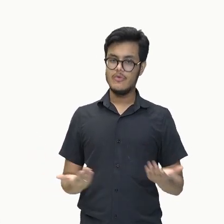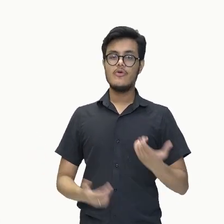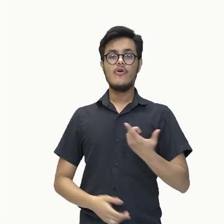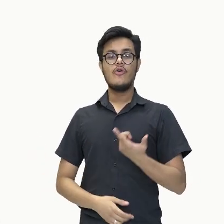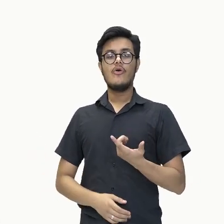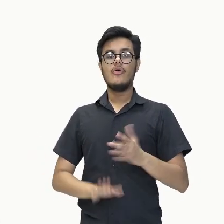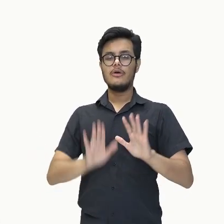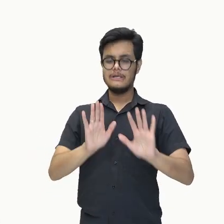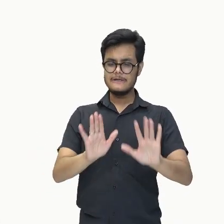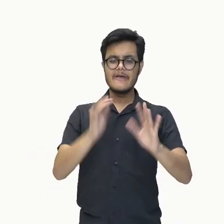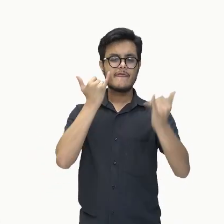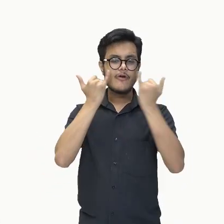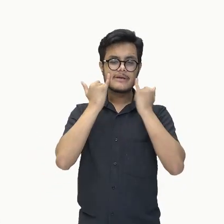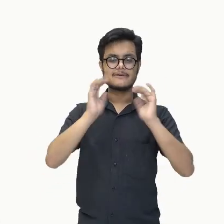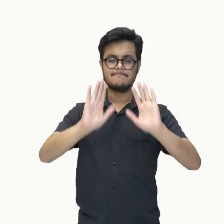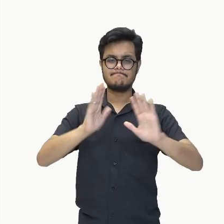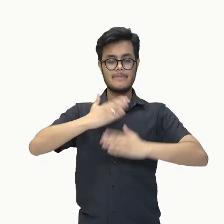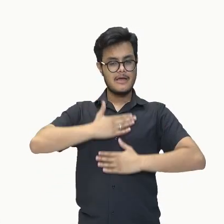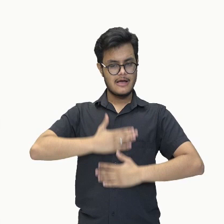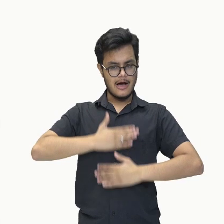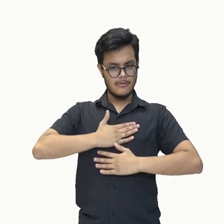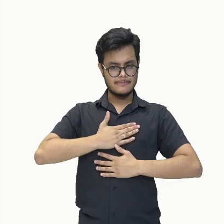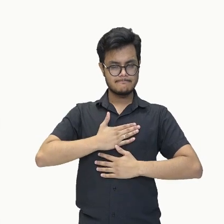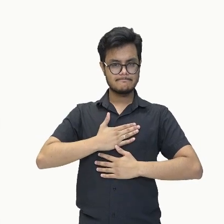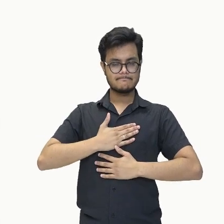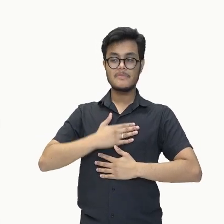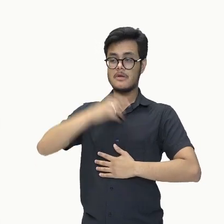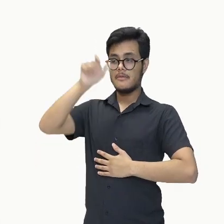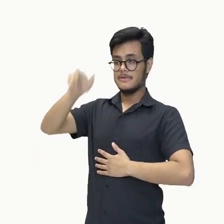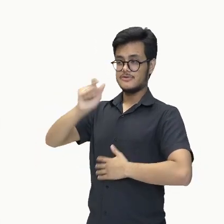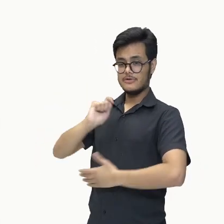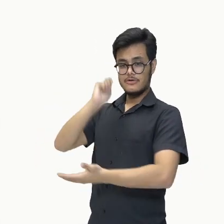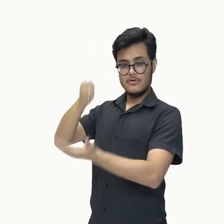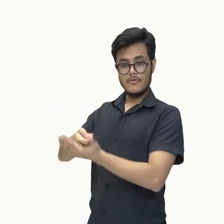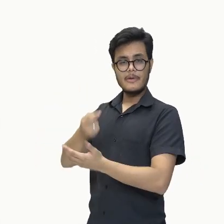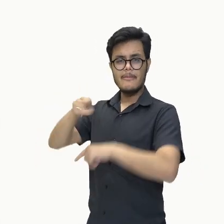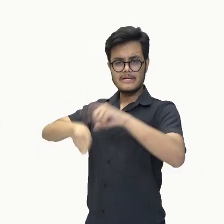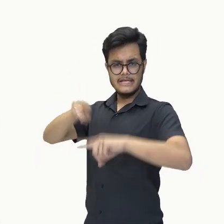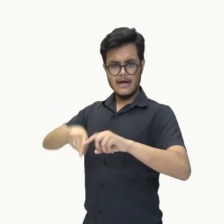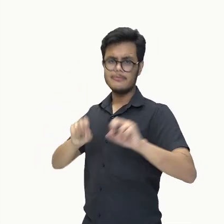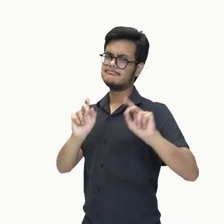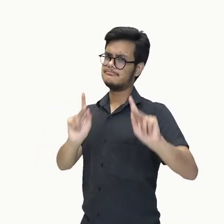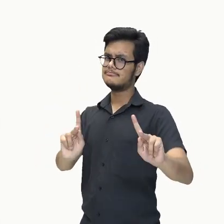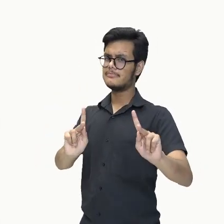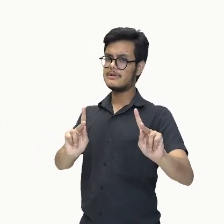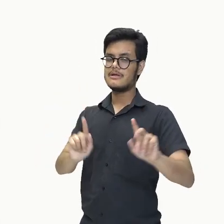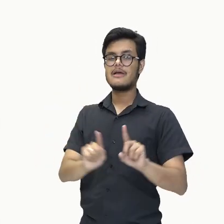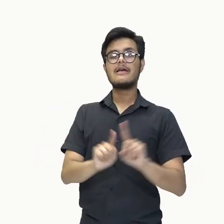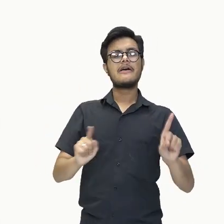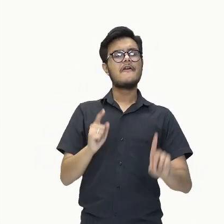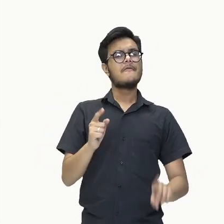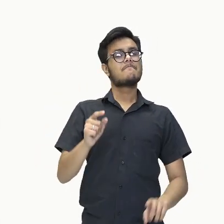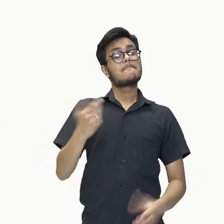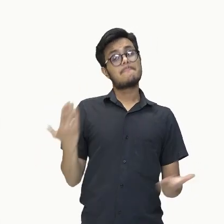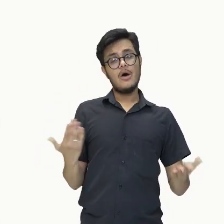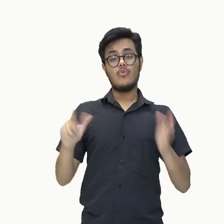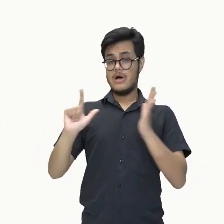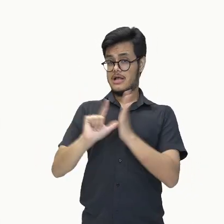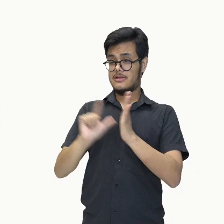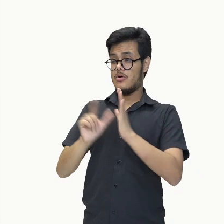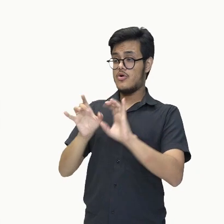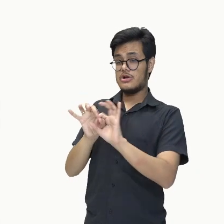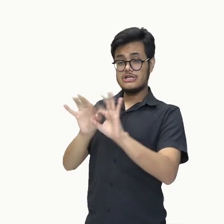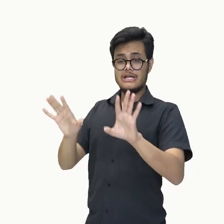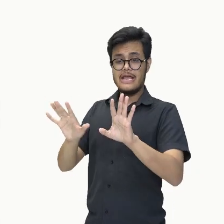nos inteirar da situação. A pessoa vai lá comprar um produto. Aí, a loja, né,